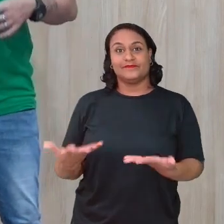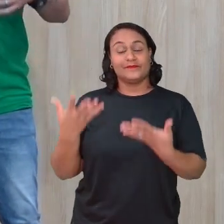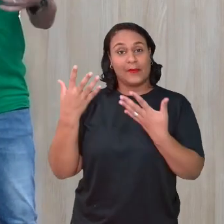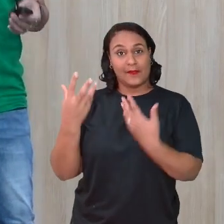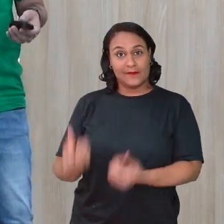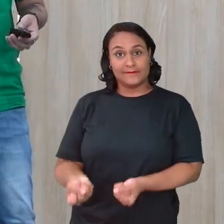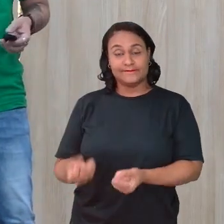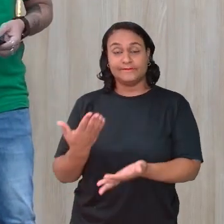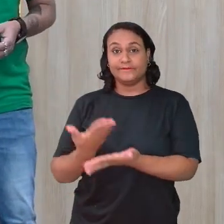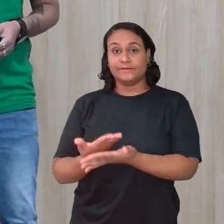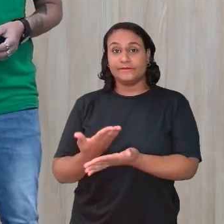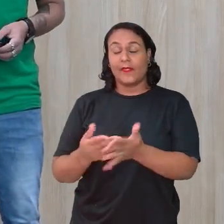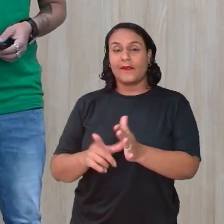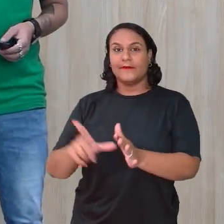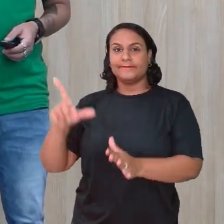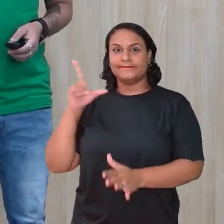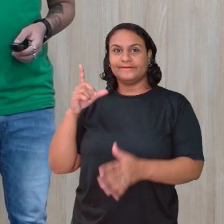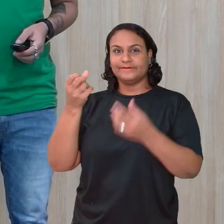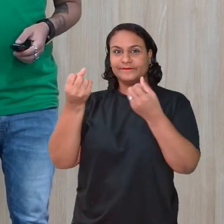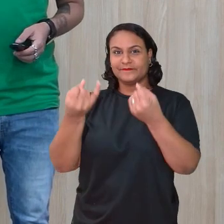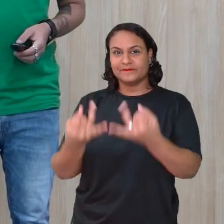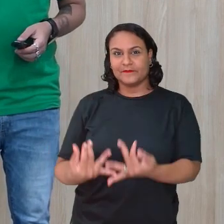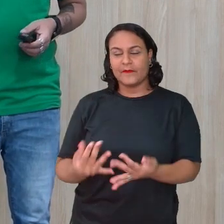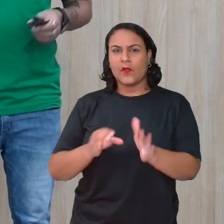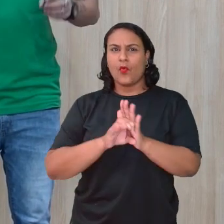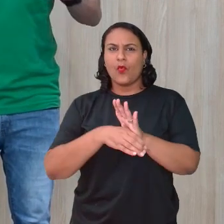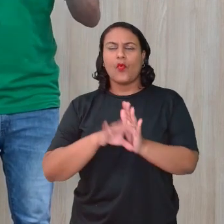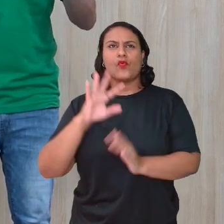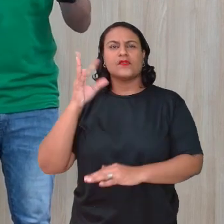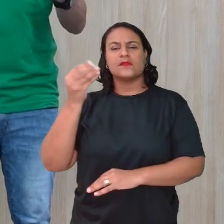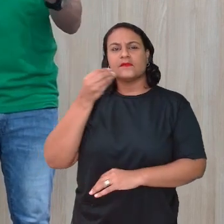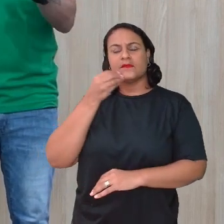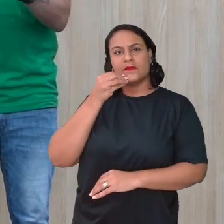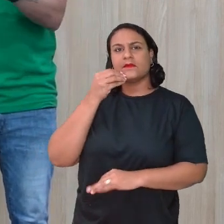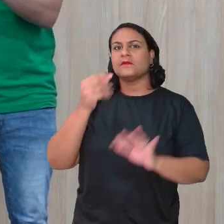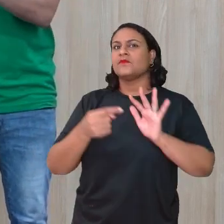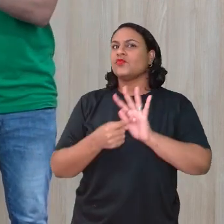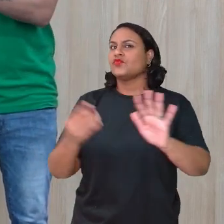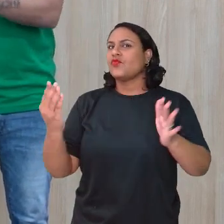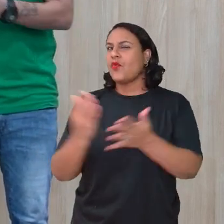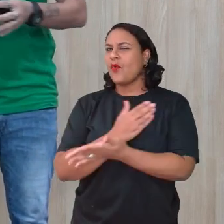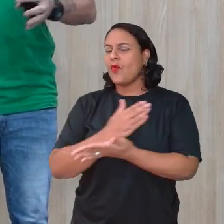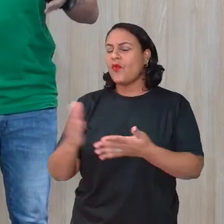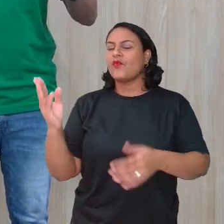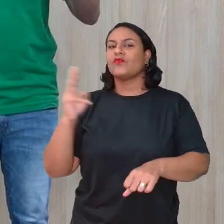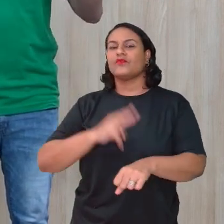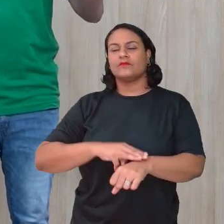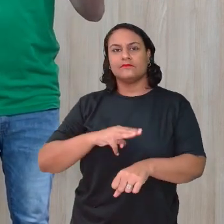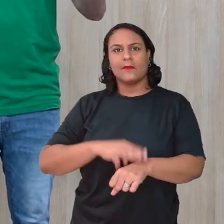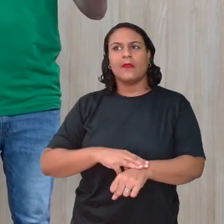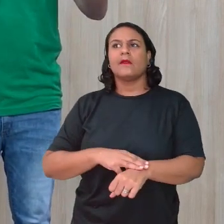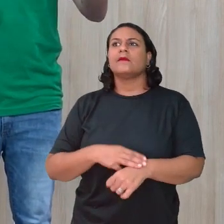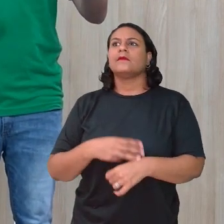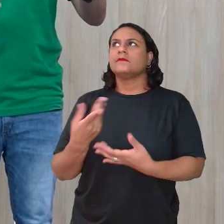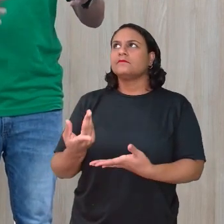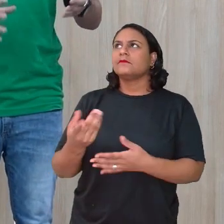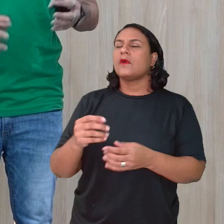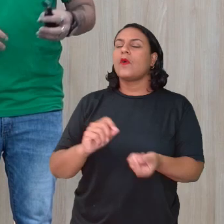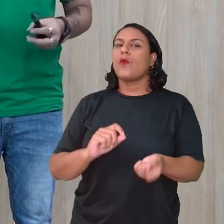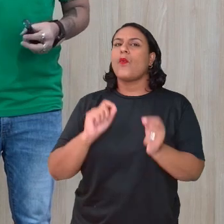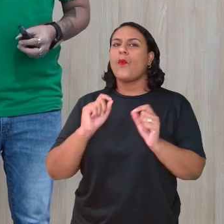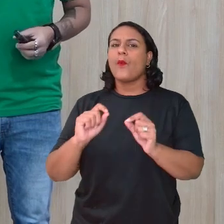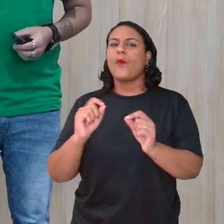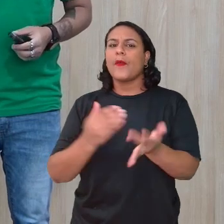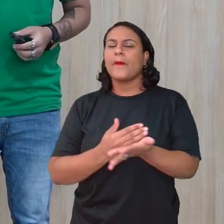Então, na aula anterior a gente falou muito da ideia de chance, né? A gente trouxe algumas situações, né? A gente começou falando da ideia de